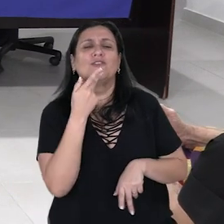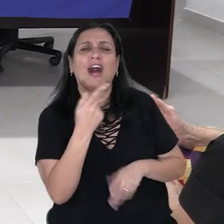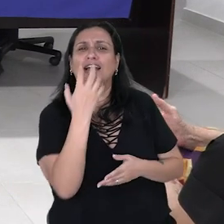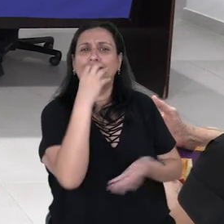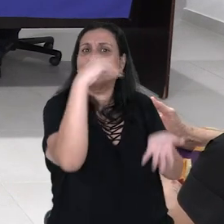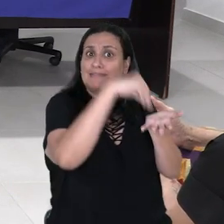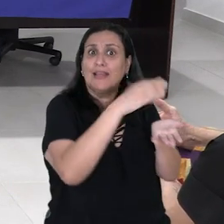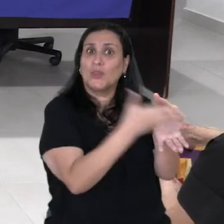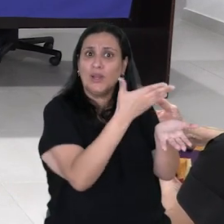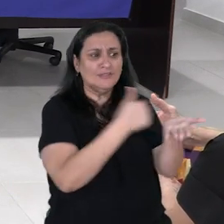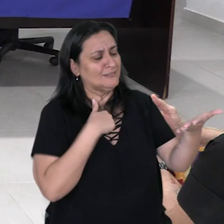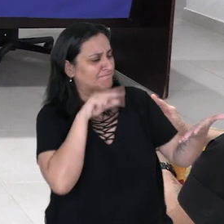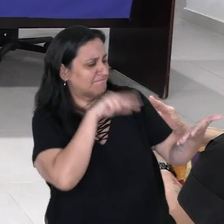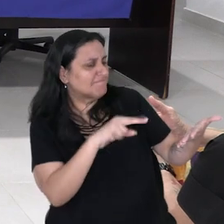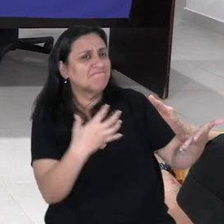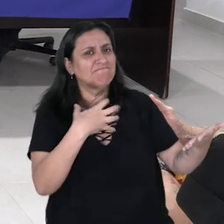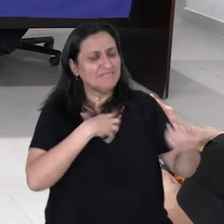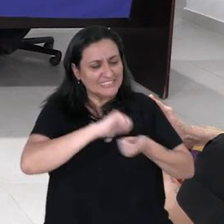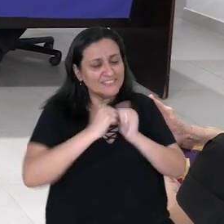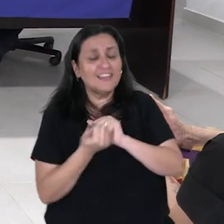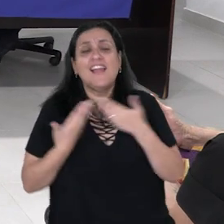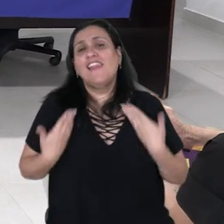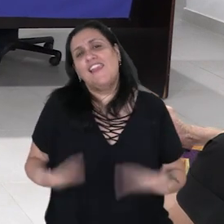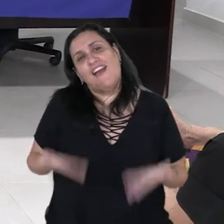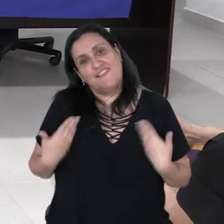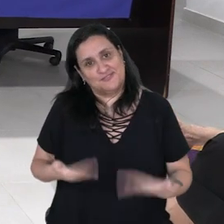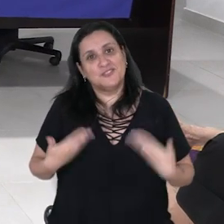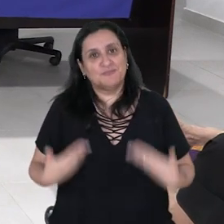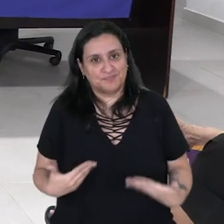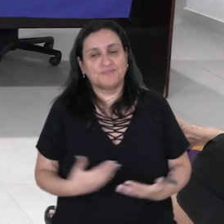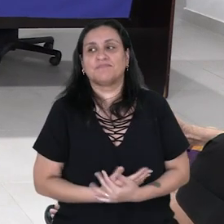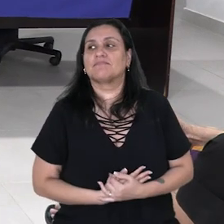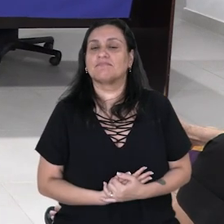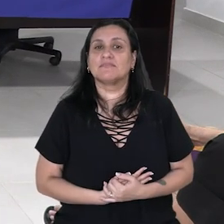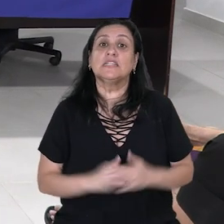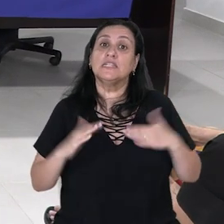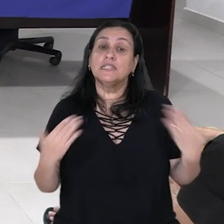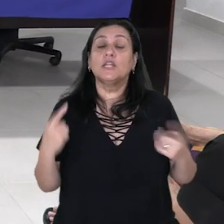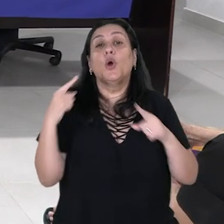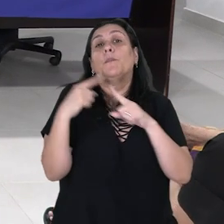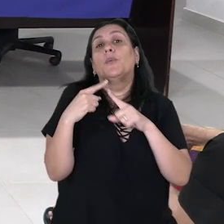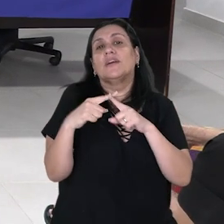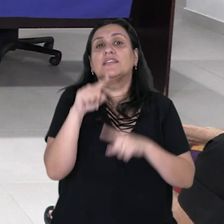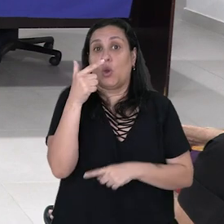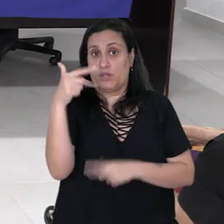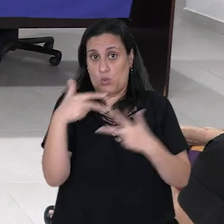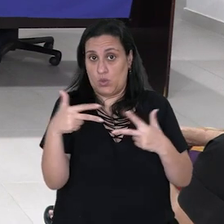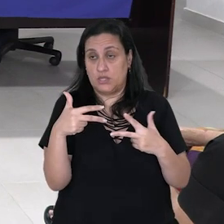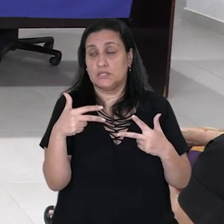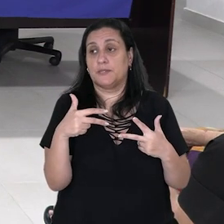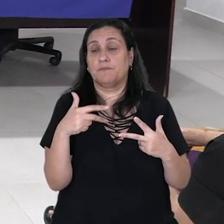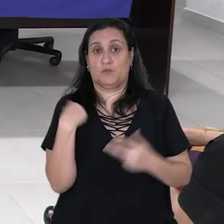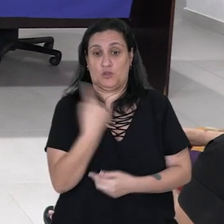adorava, entendeu? Então, ficou uma leitura leve. Então, porque, e outra coisa também, quando a